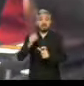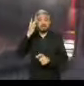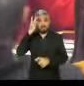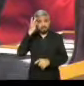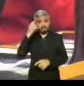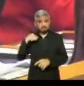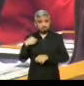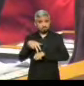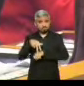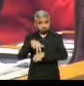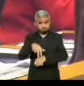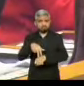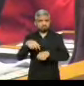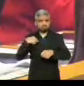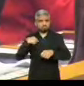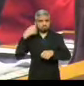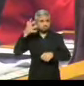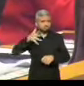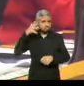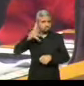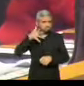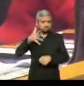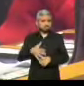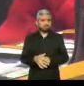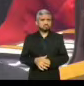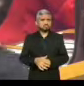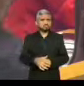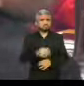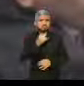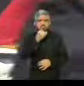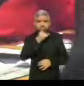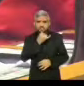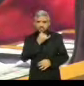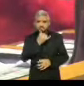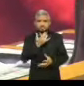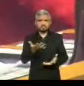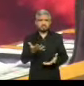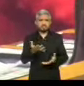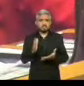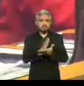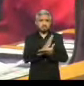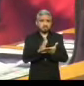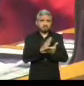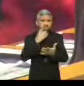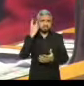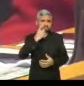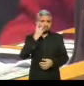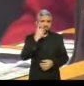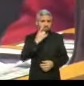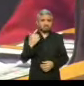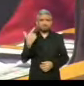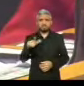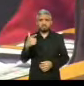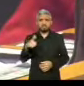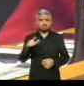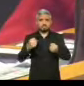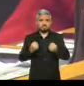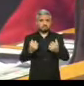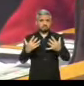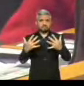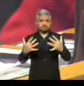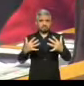sobre isso, porque é uma pena que deputados que não tenham brilho próprio fiquem querendo aparecer